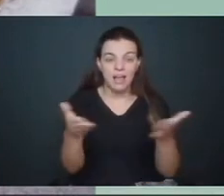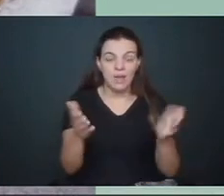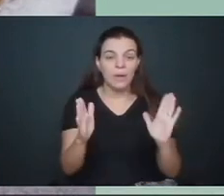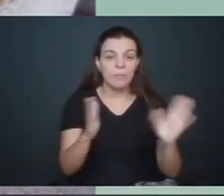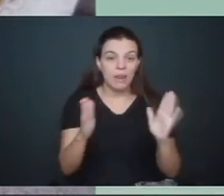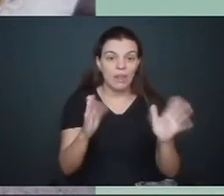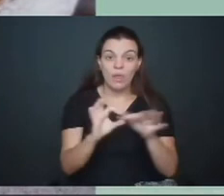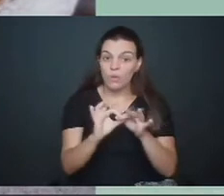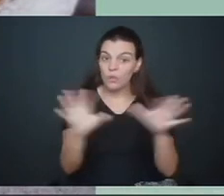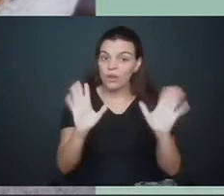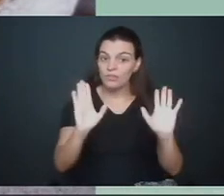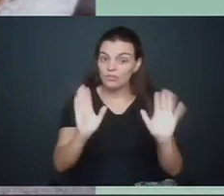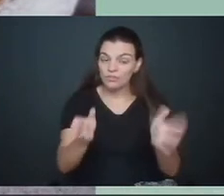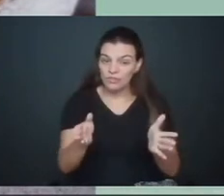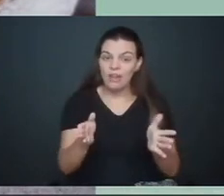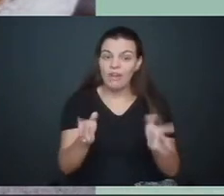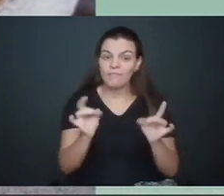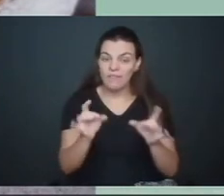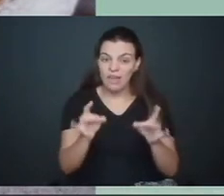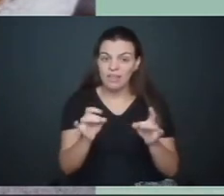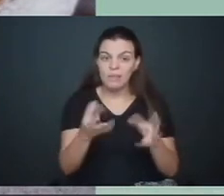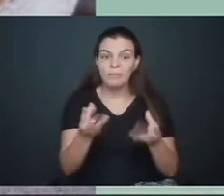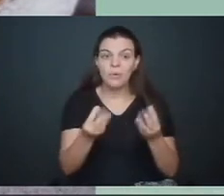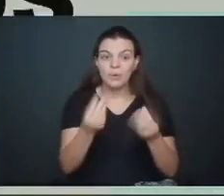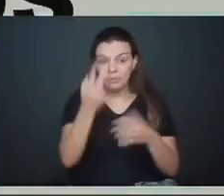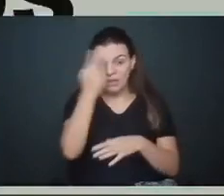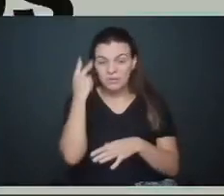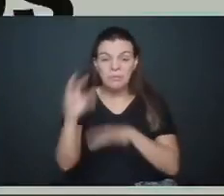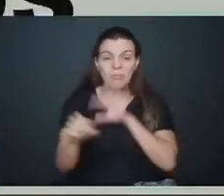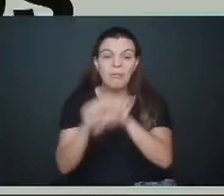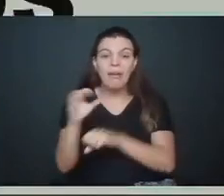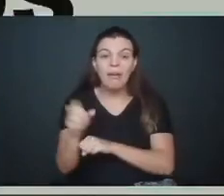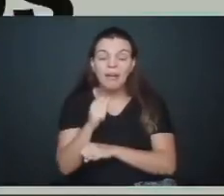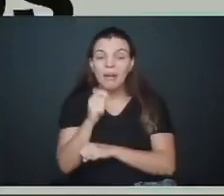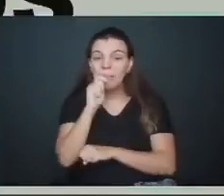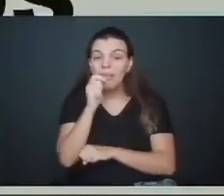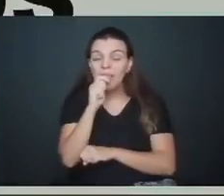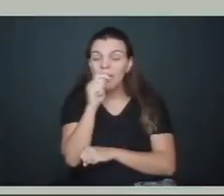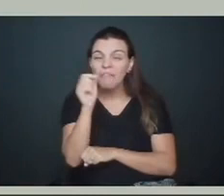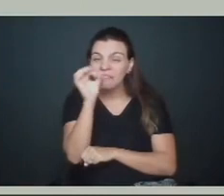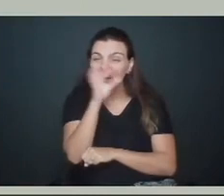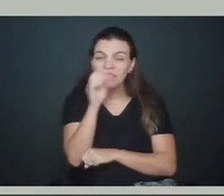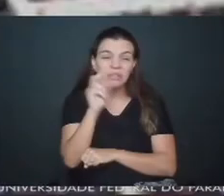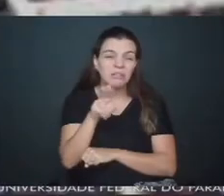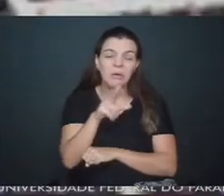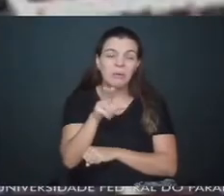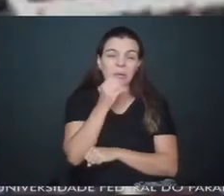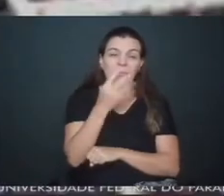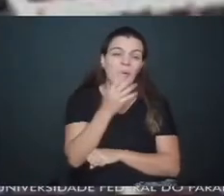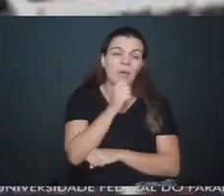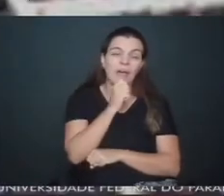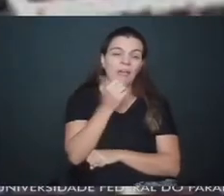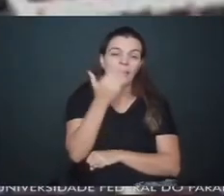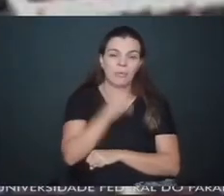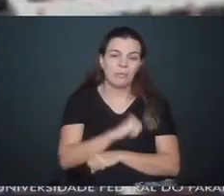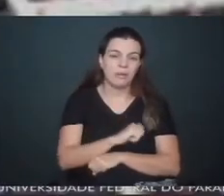muitos extrativistas estão tirando pinhão verde ainda, não maduro. Vamos ficar ali nos novos conhecimentos,